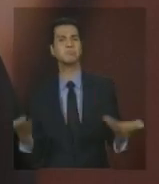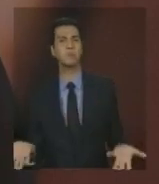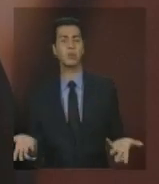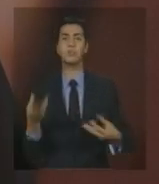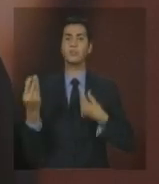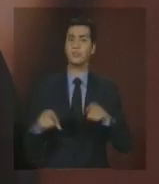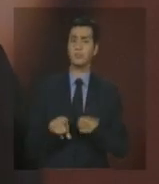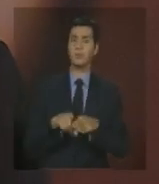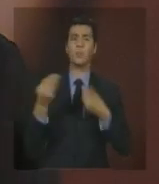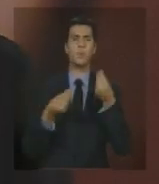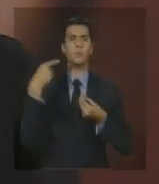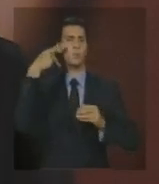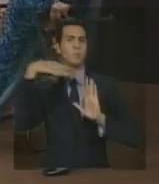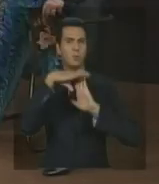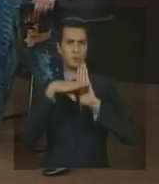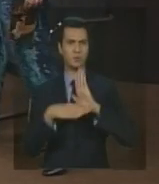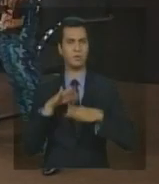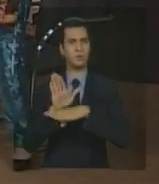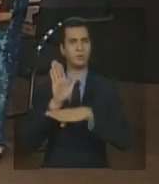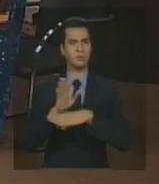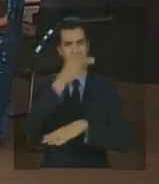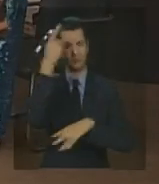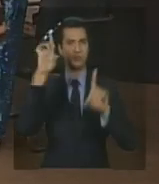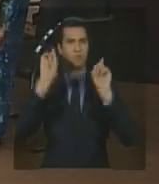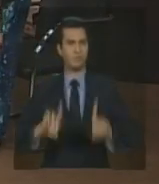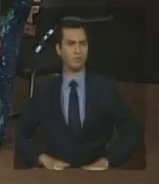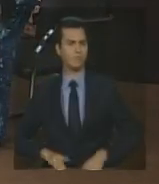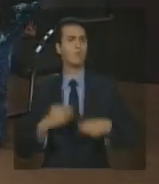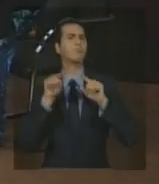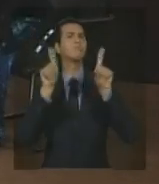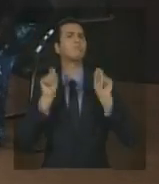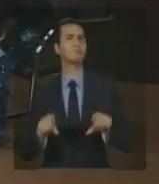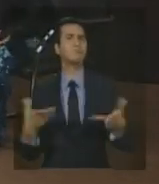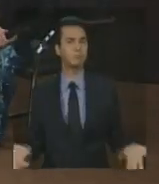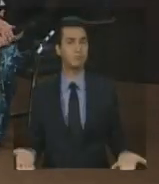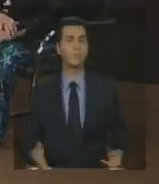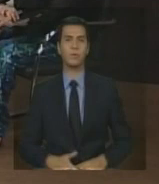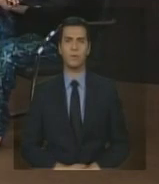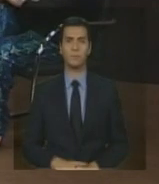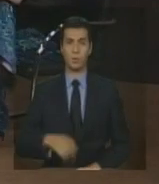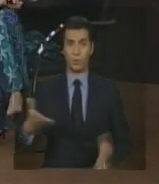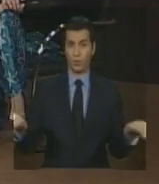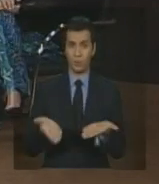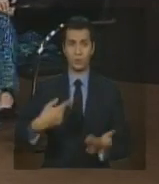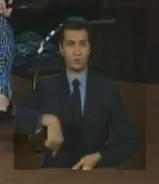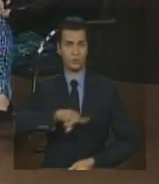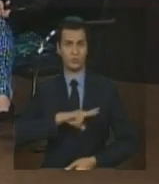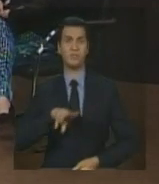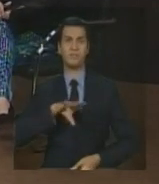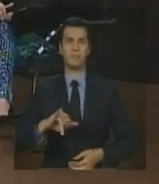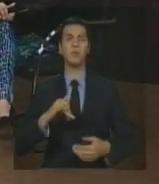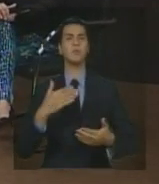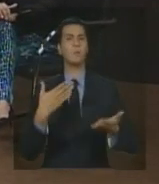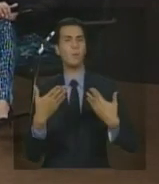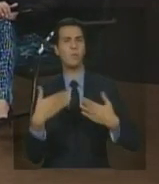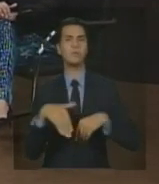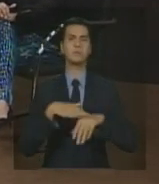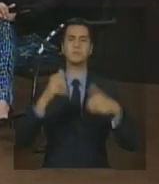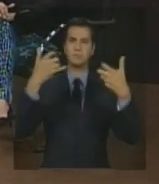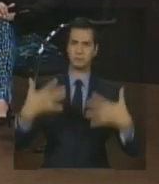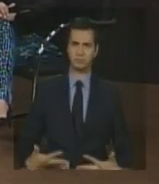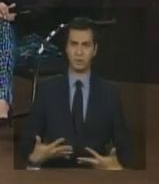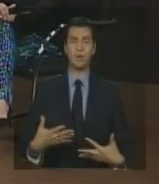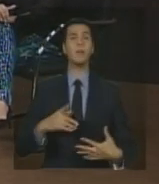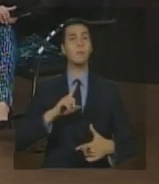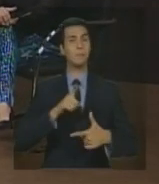pessoas com deficiência? Hoje vamos conversar sobre essas e outras questões após a exibição de um vídeo sobre mães